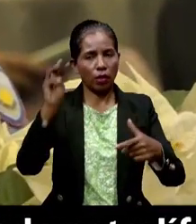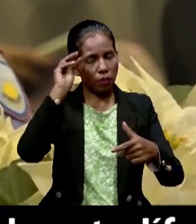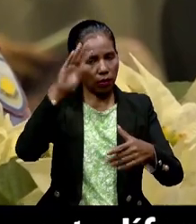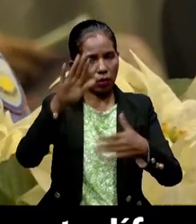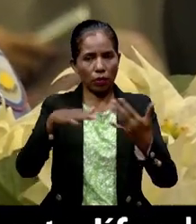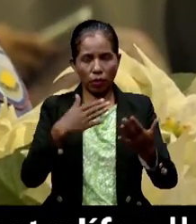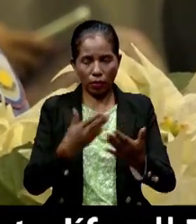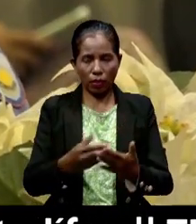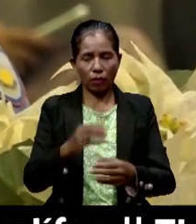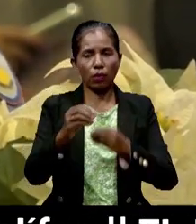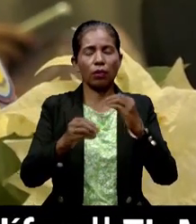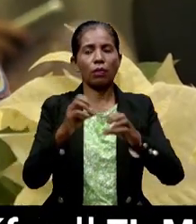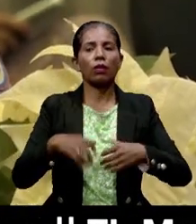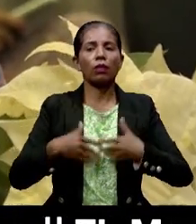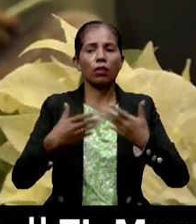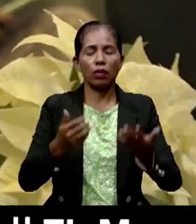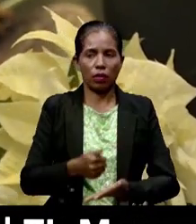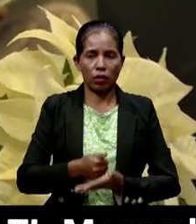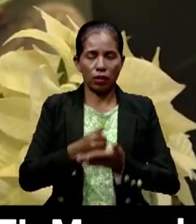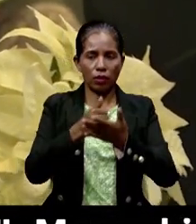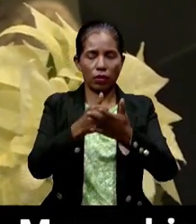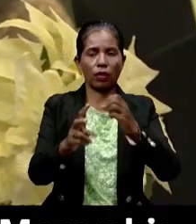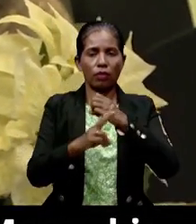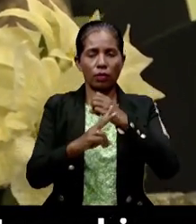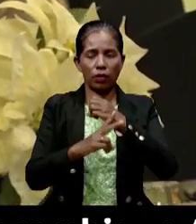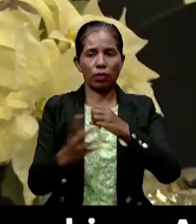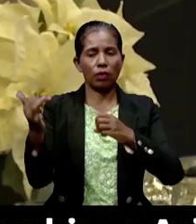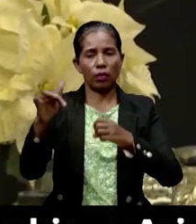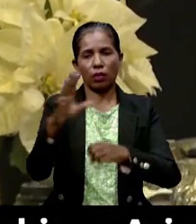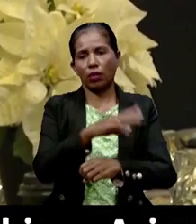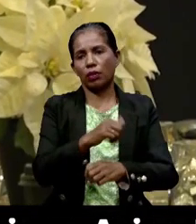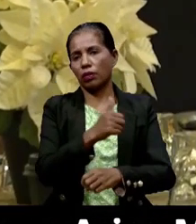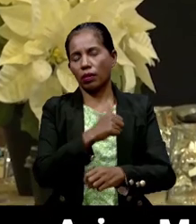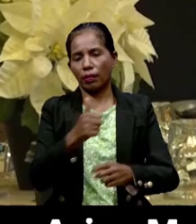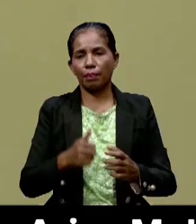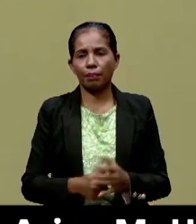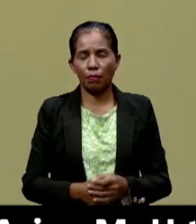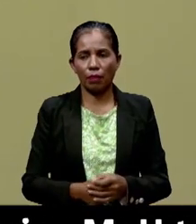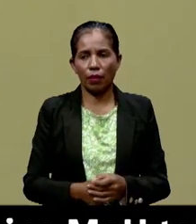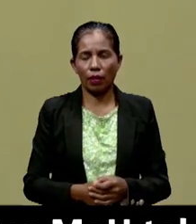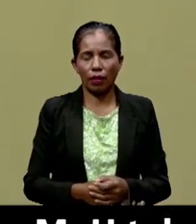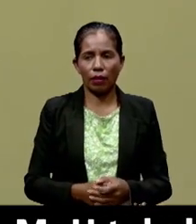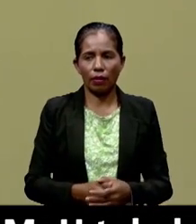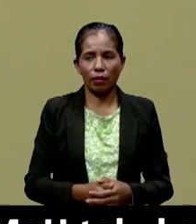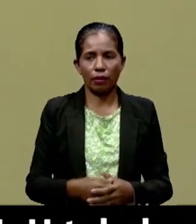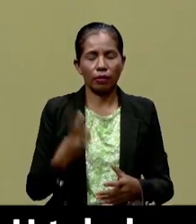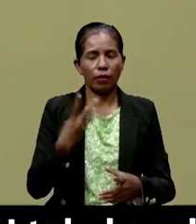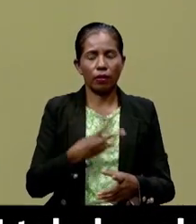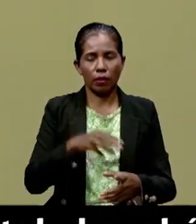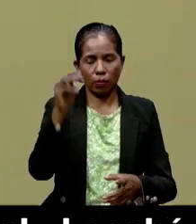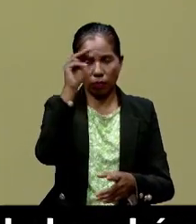ministerial hotu, kono bo insa fo atendimento ba vítima sira no seluktan. Coordinated monitoring of the